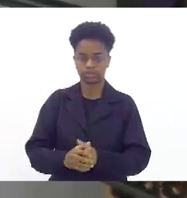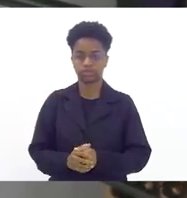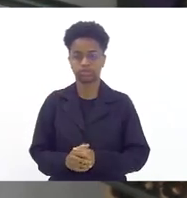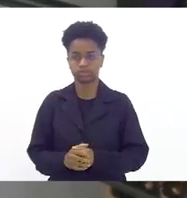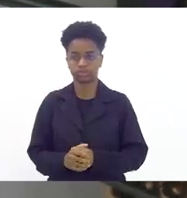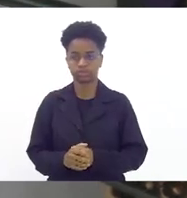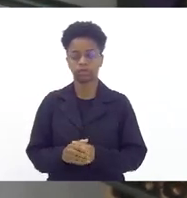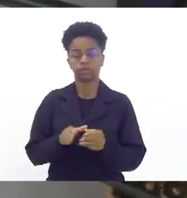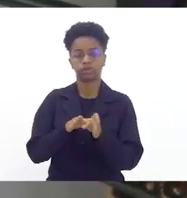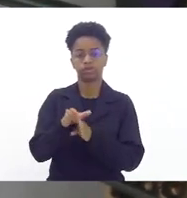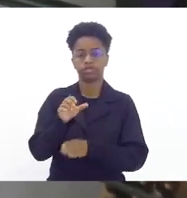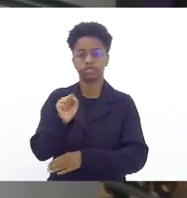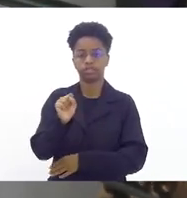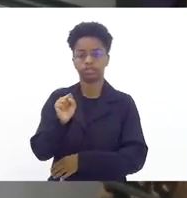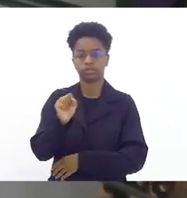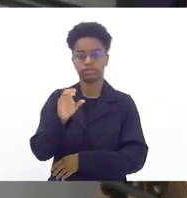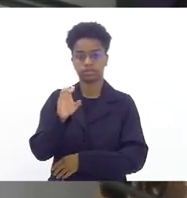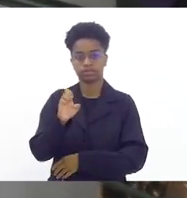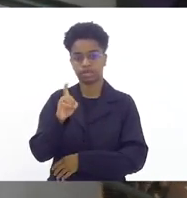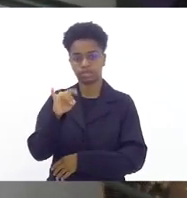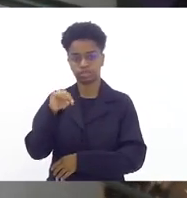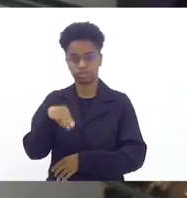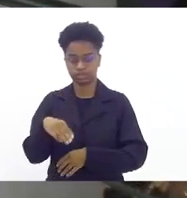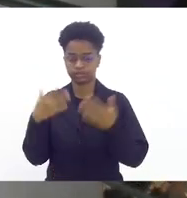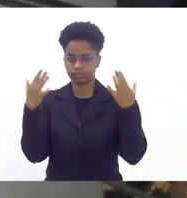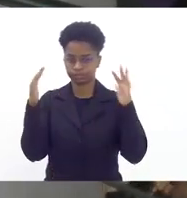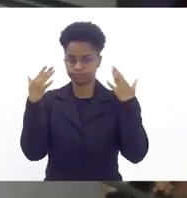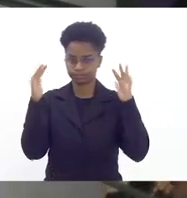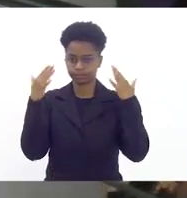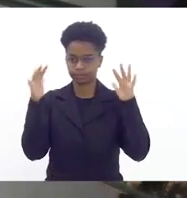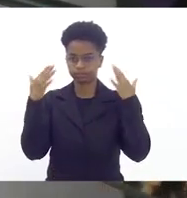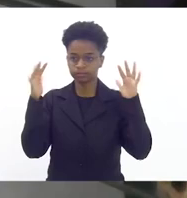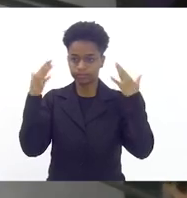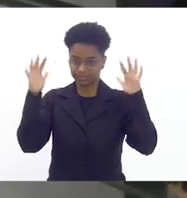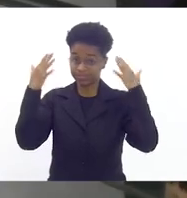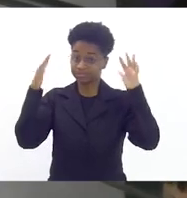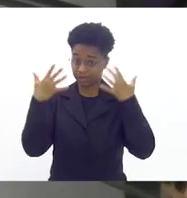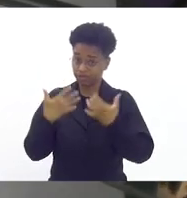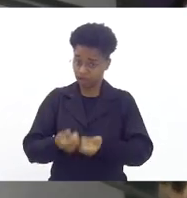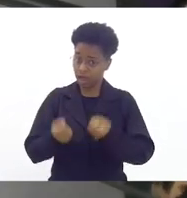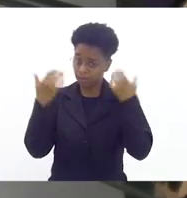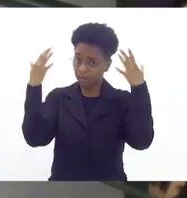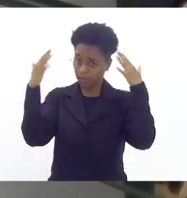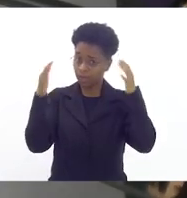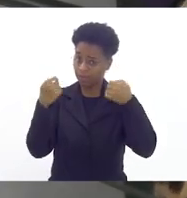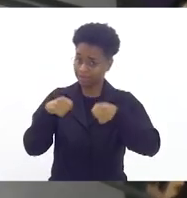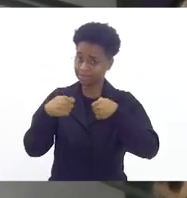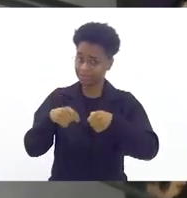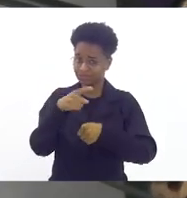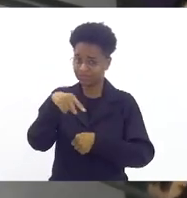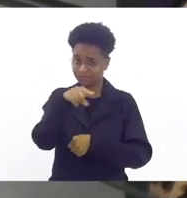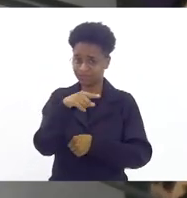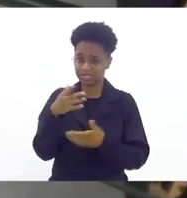do Cedim. Está aí, Bruno. Opa, saldo de palmas. Gente, vamos dar saldo de palmas aí, está todo mundo